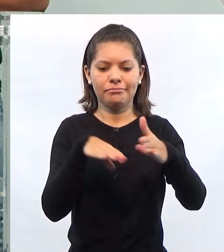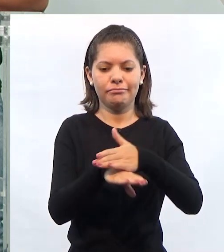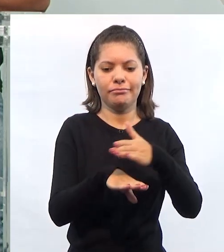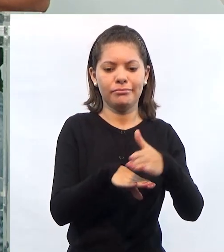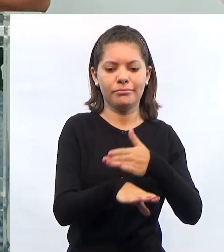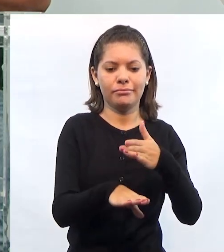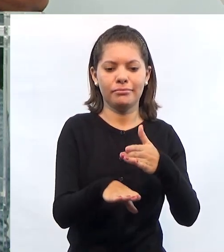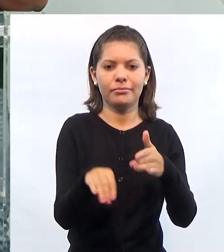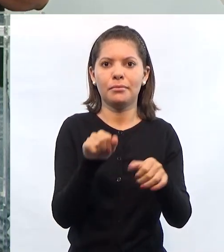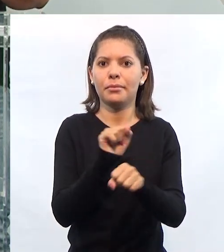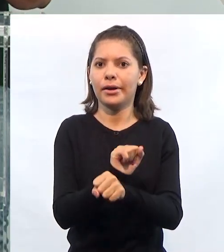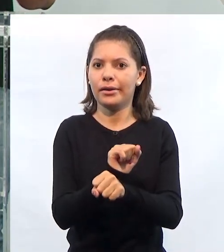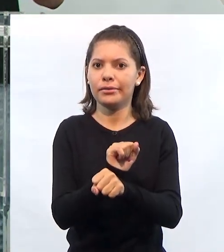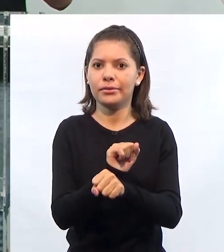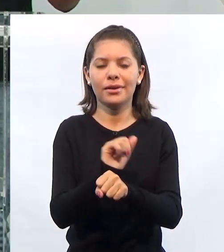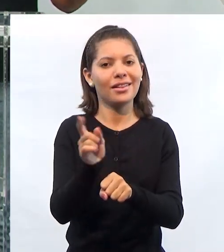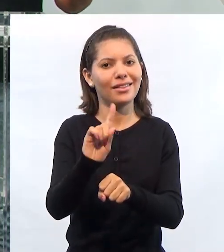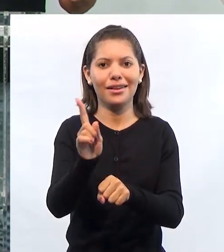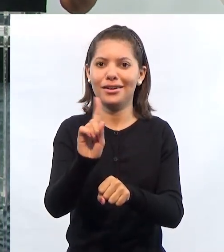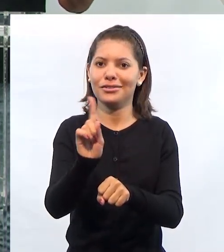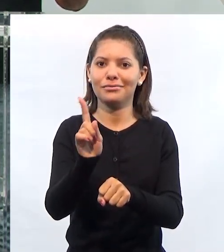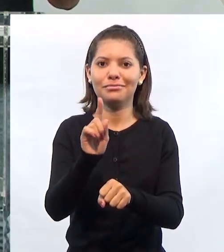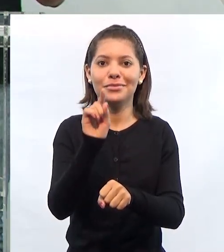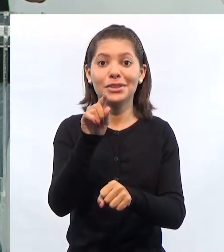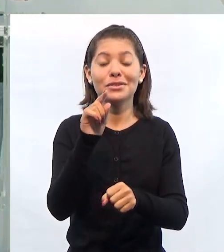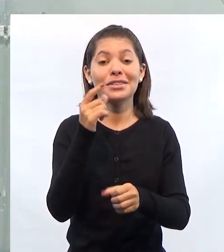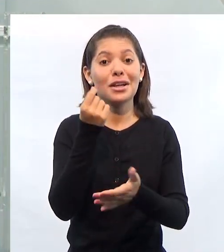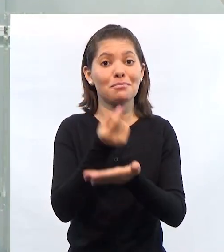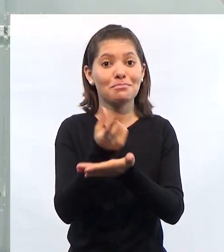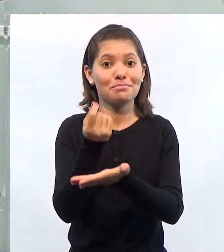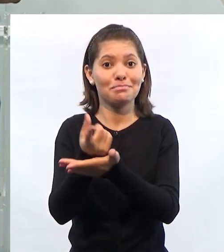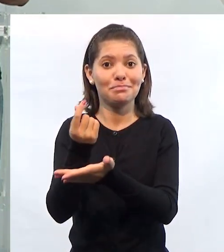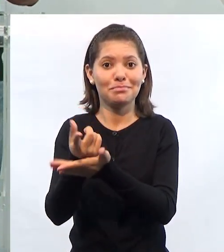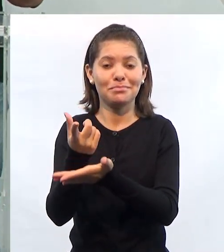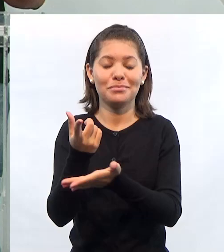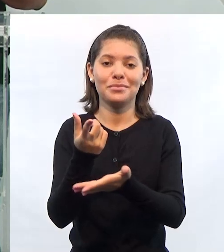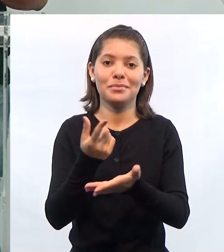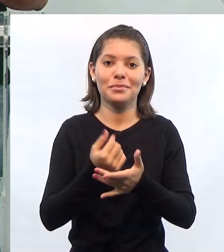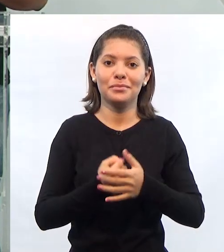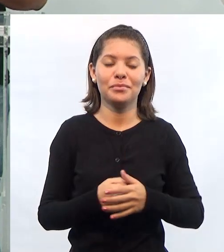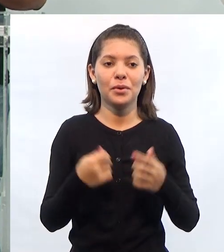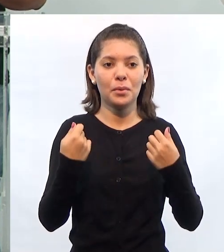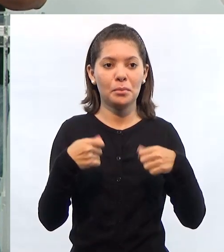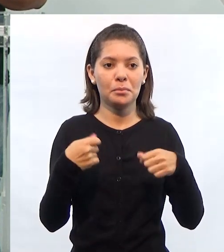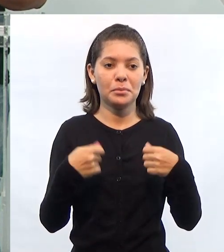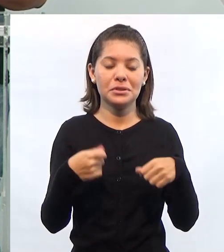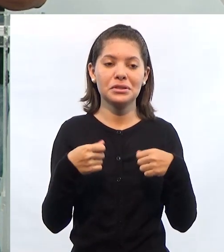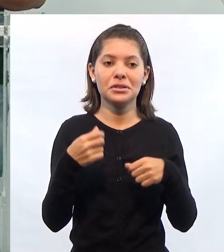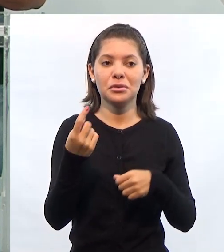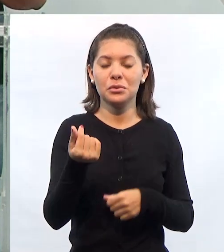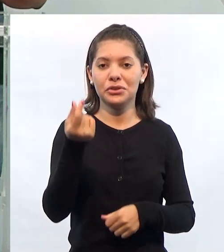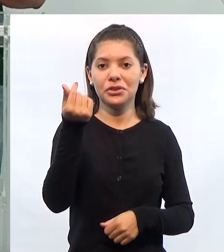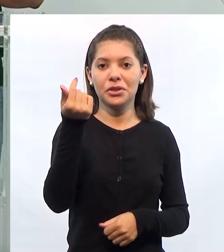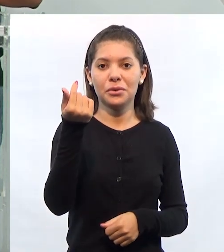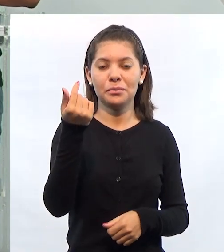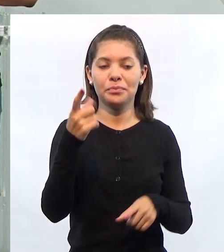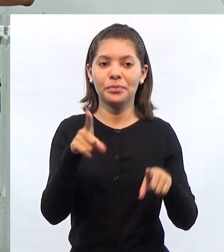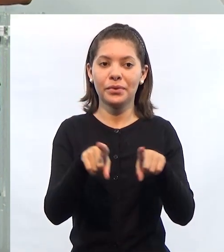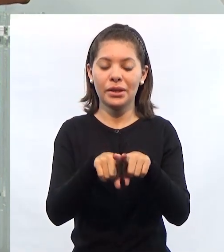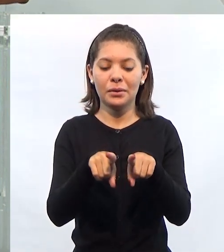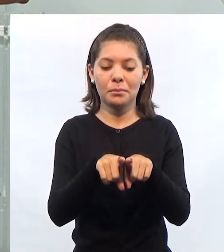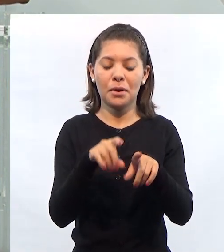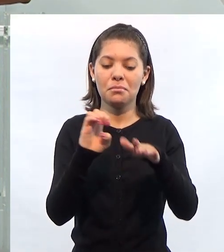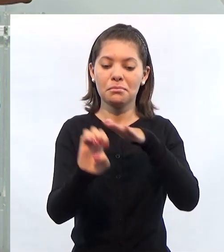do colchão? Claro que não, né? Porque você está pagando para ter esse dinheiro. A mesma coisa é